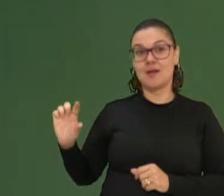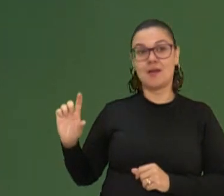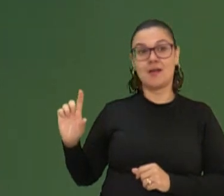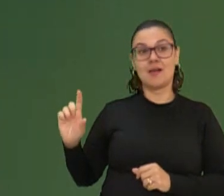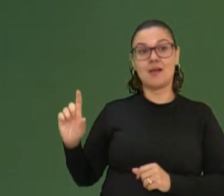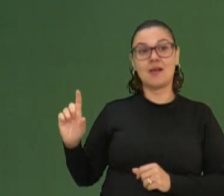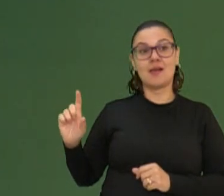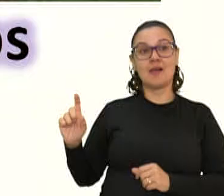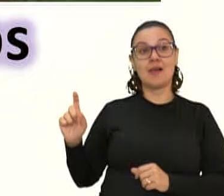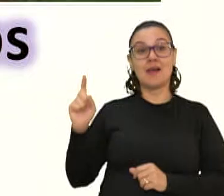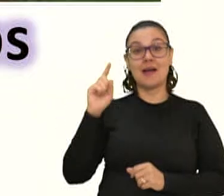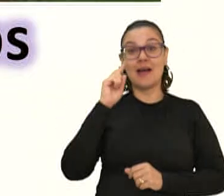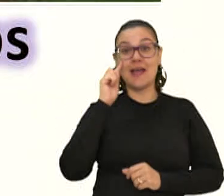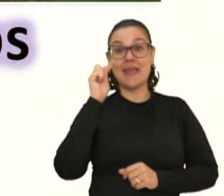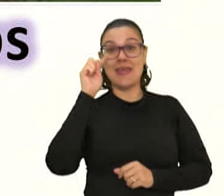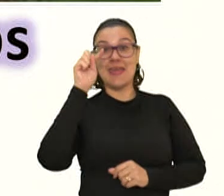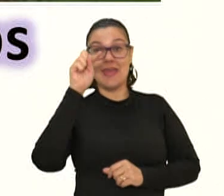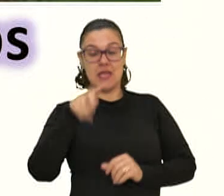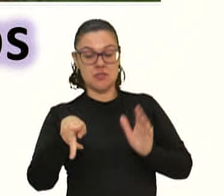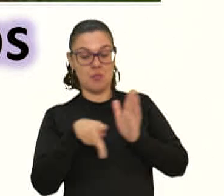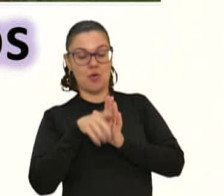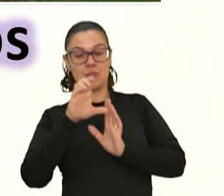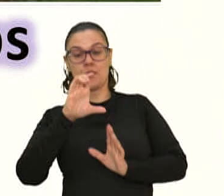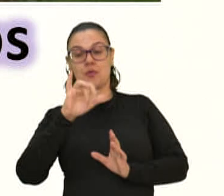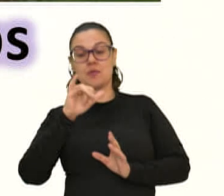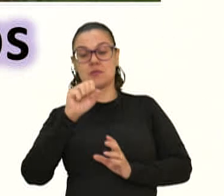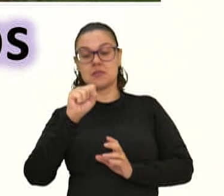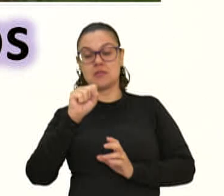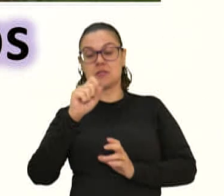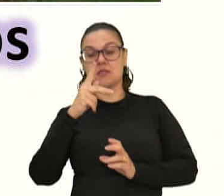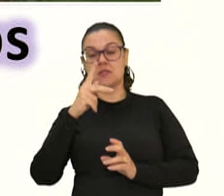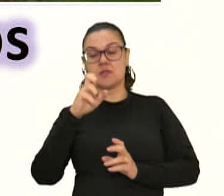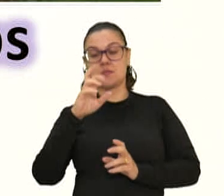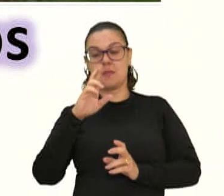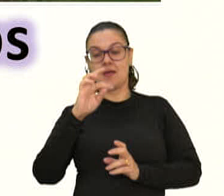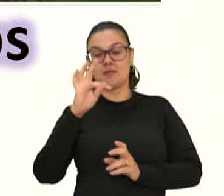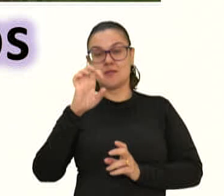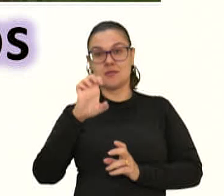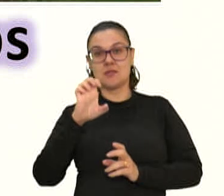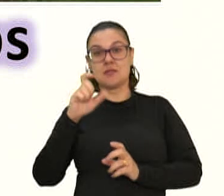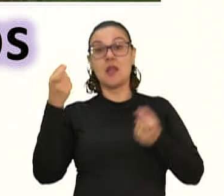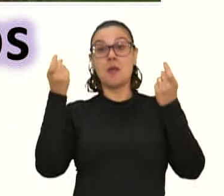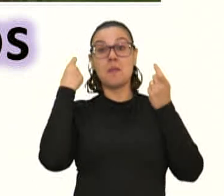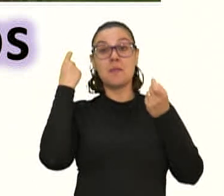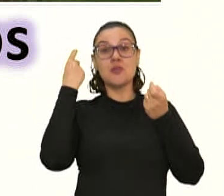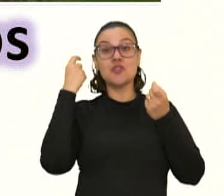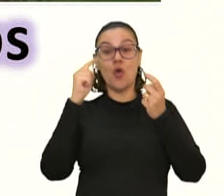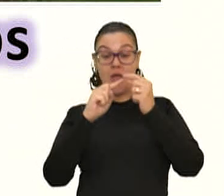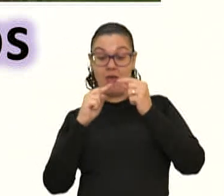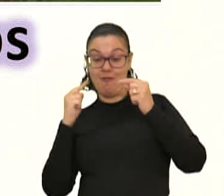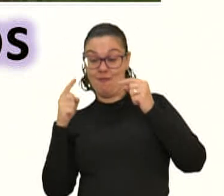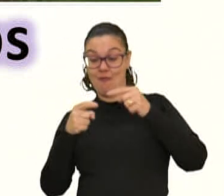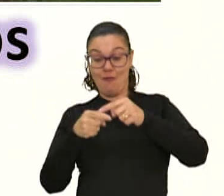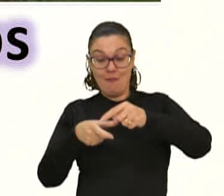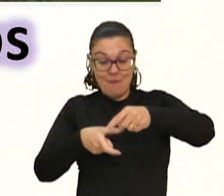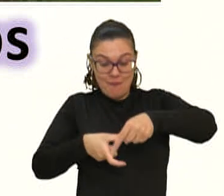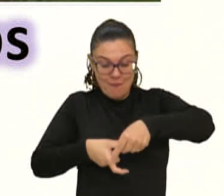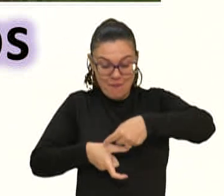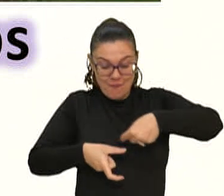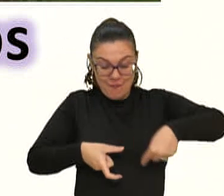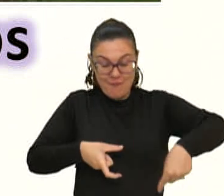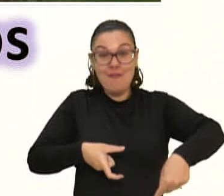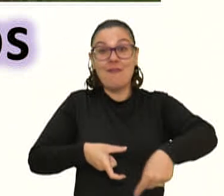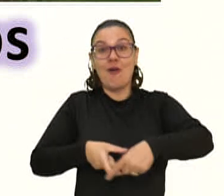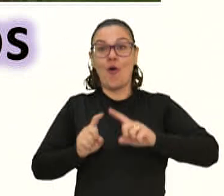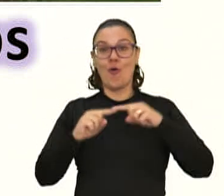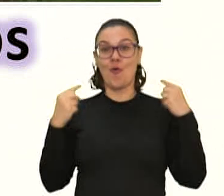Isso é um cipestre mexicano. O contorno dessa árvore tem 58 metros. Já